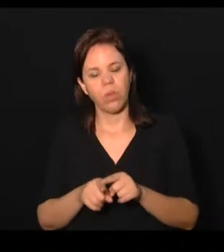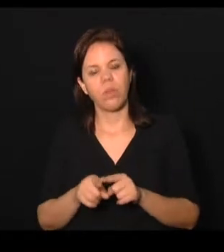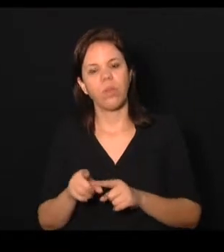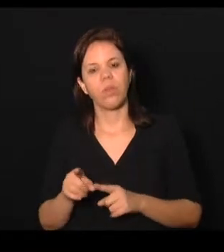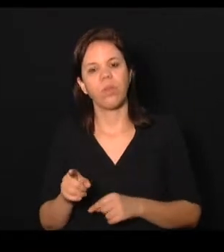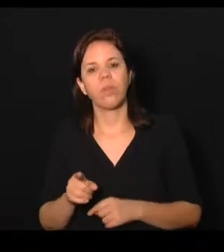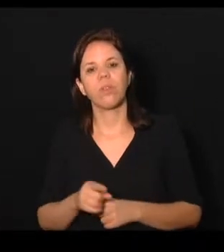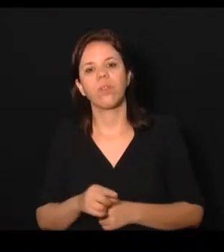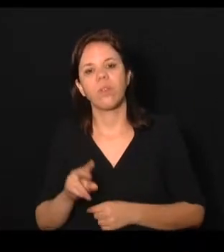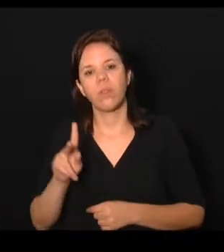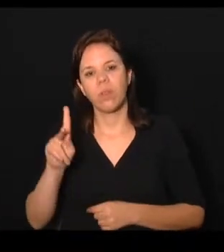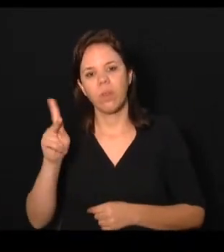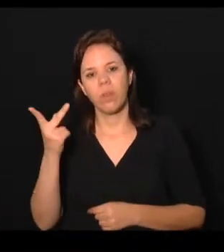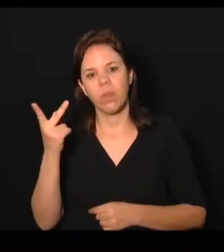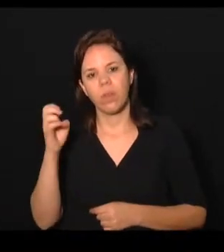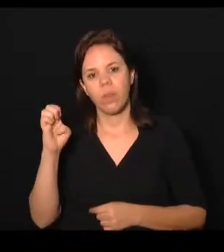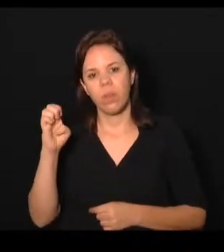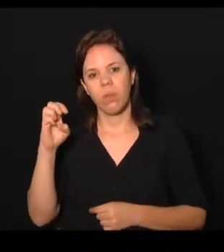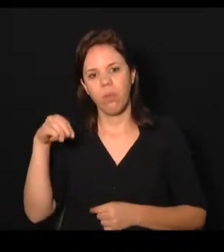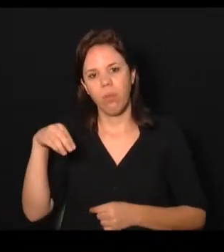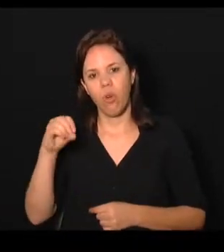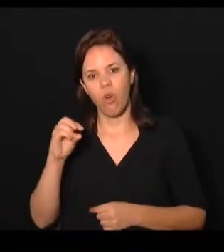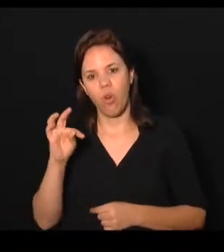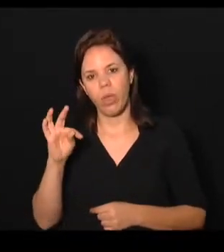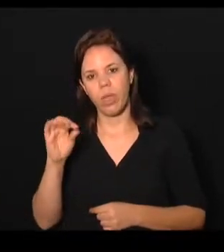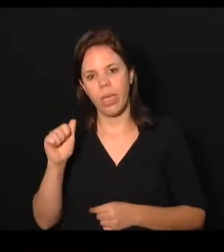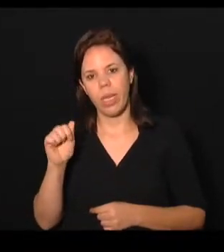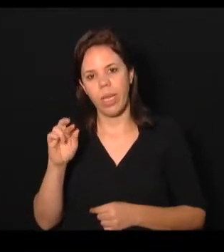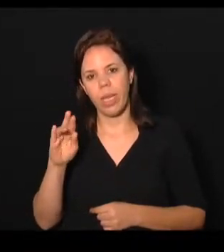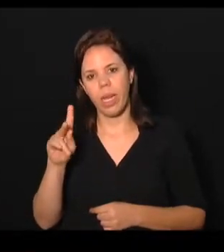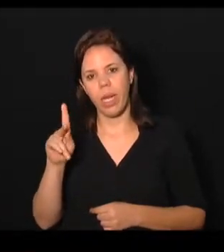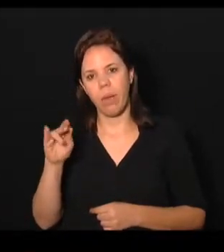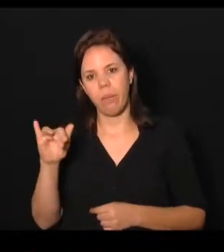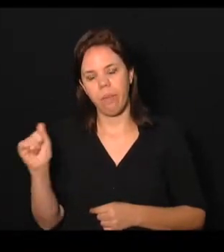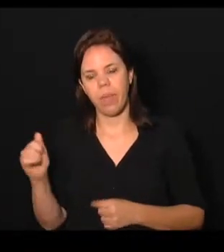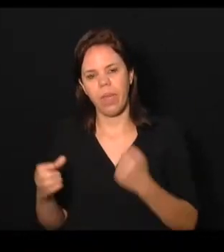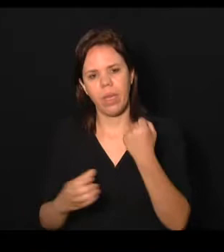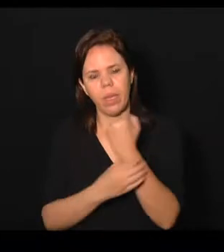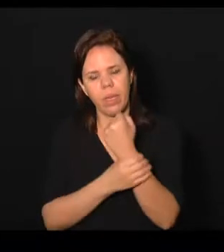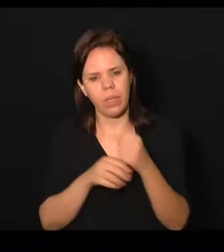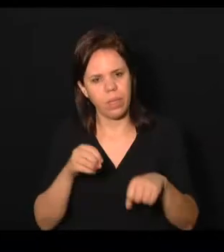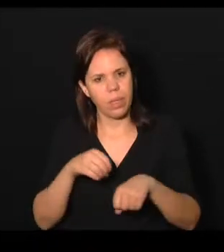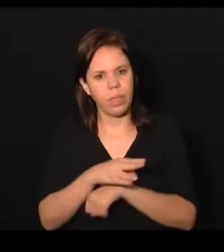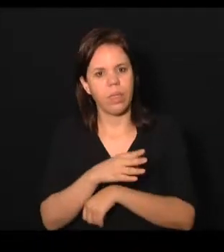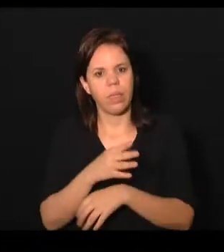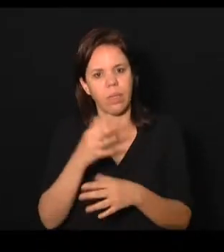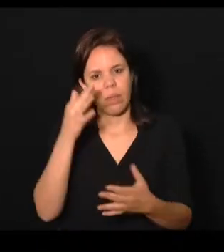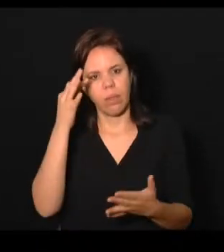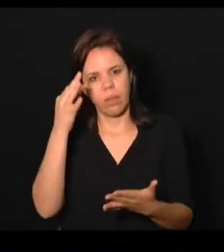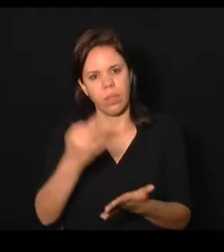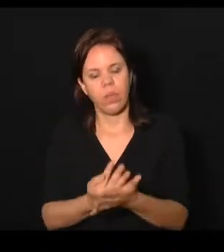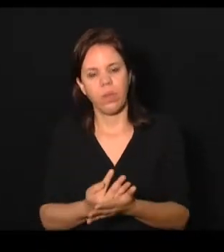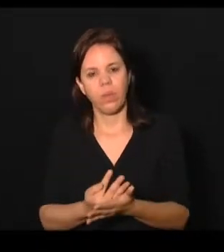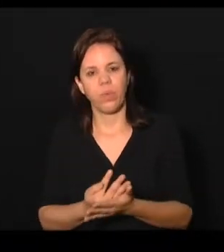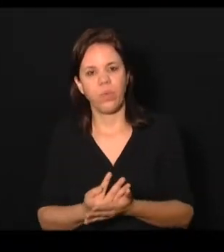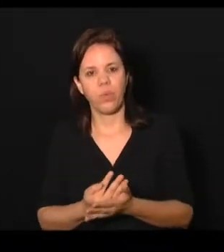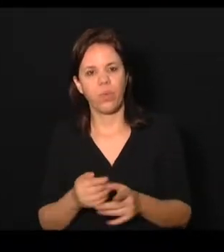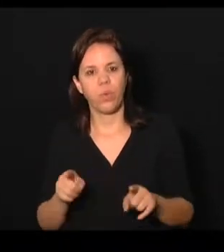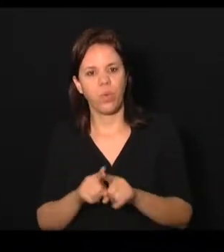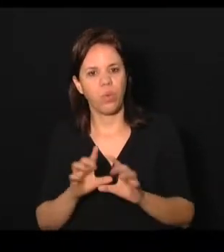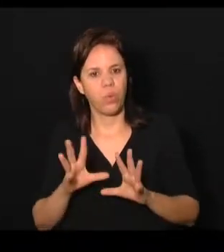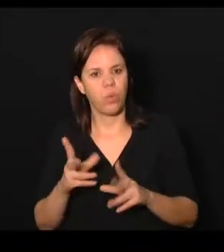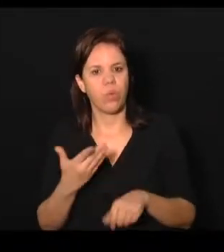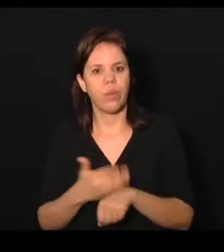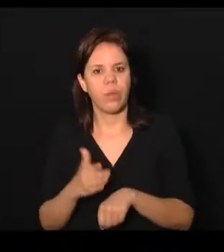Campinas, que transmite toda essa segurança, essa confiança, né? E também todo o